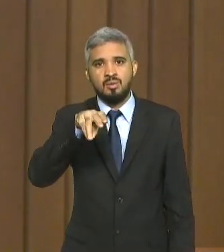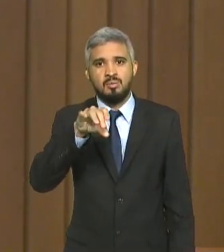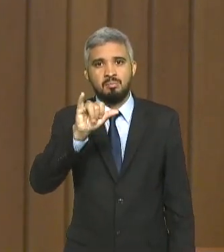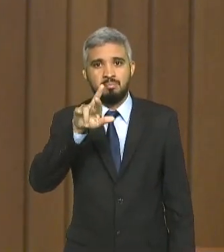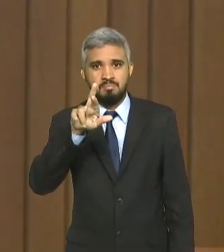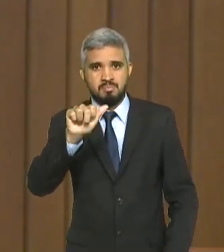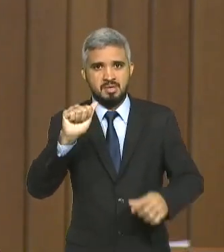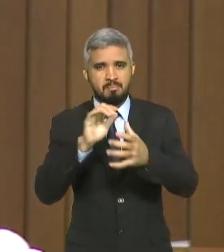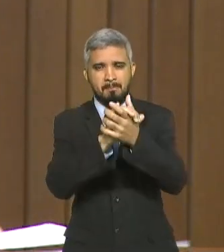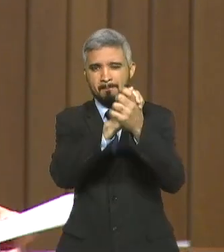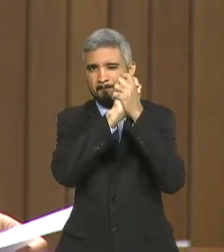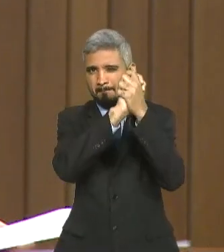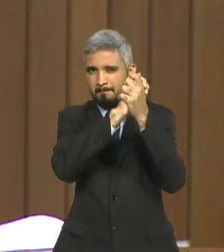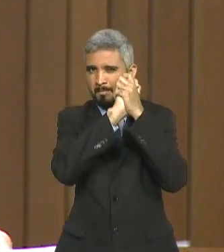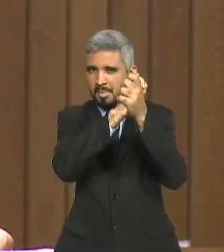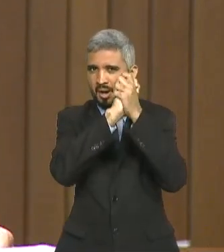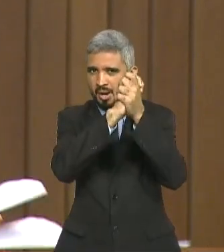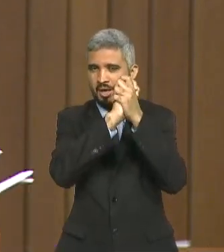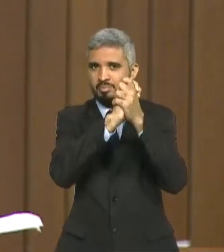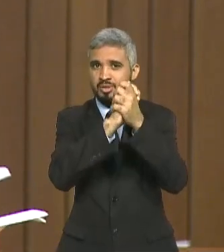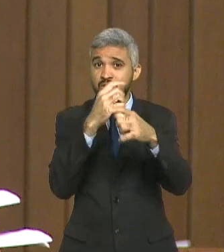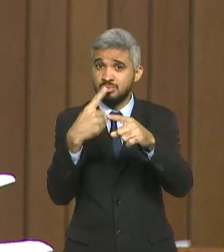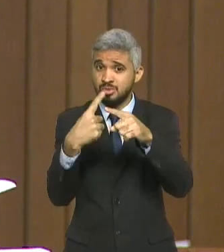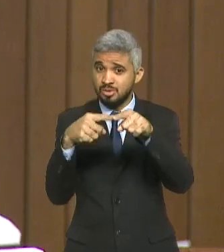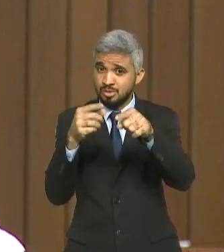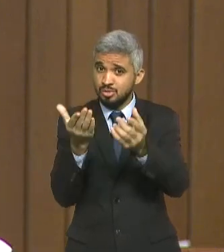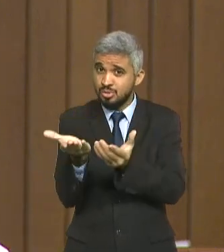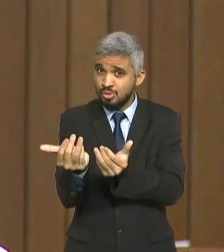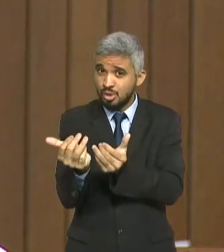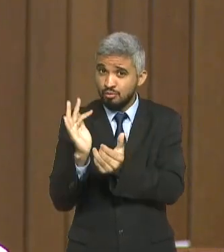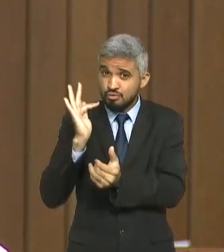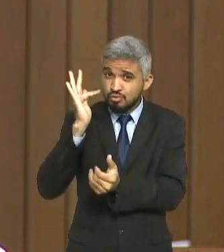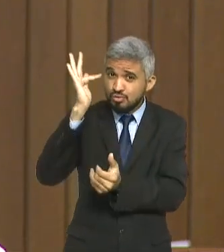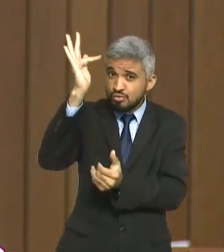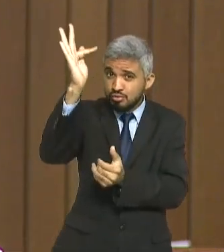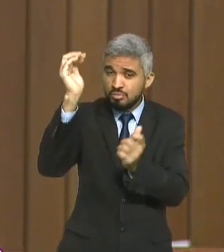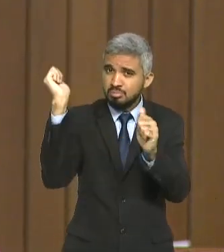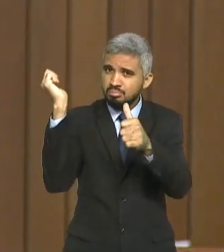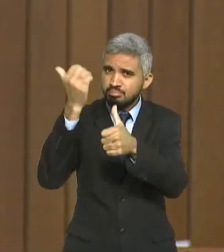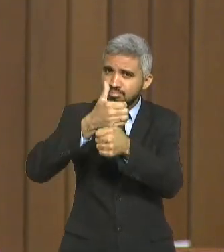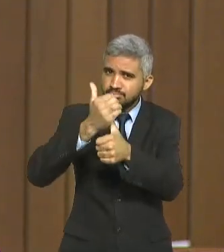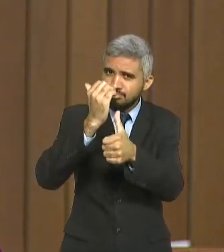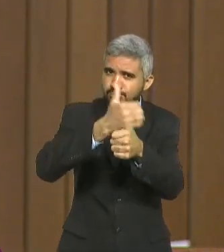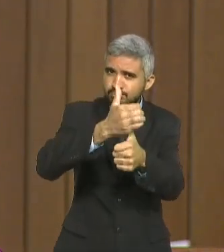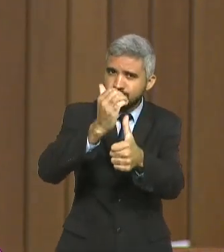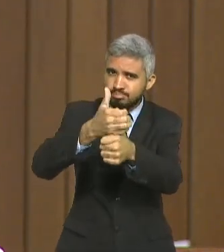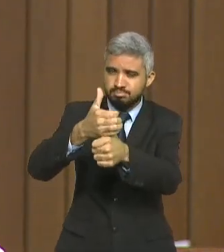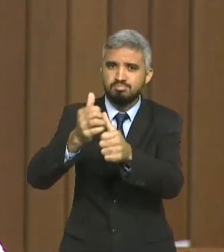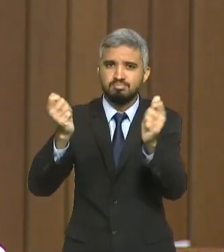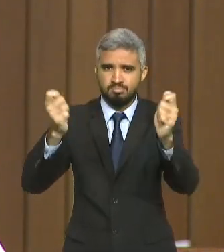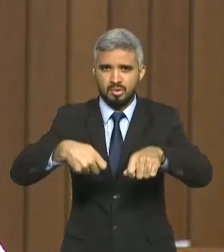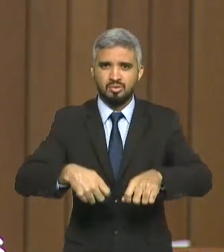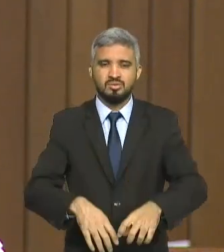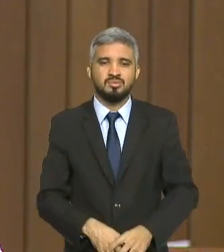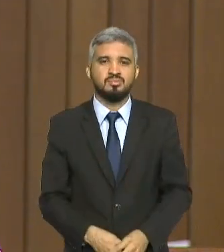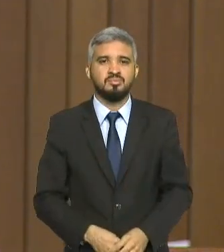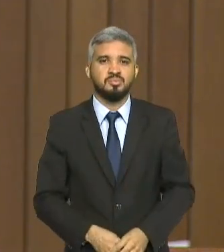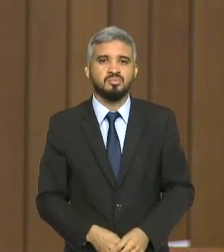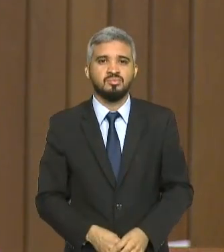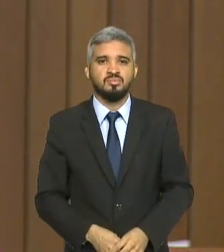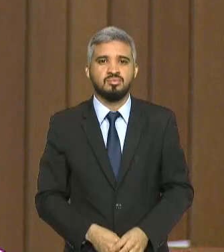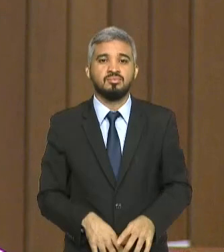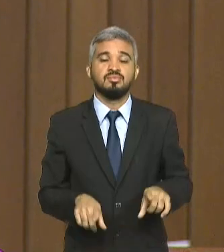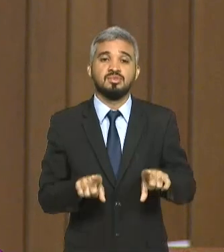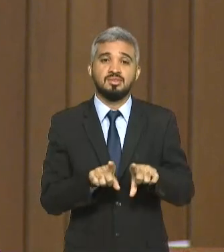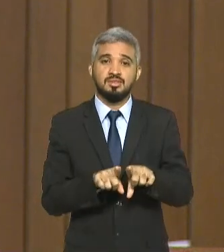olhar por aqueles que um dia possam estar, talvez, ocupando os nossos lugares no que tange a representatividade. Não dá para sair daqui também e